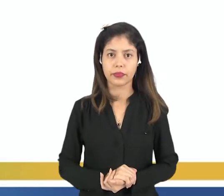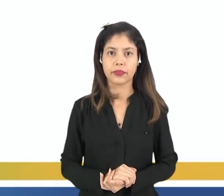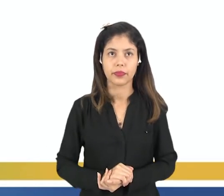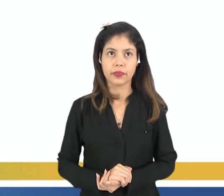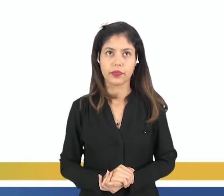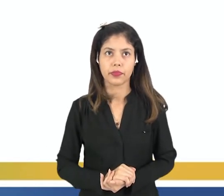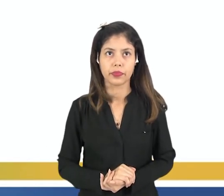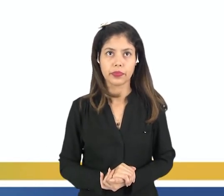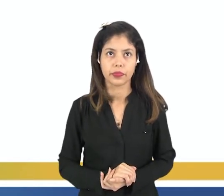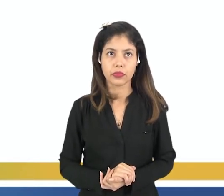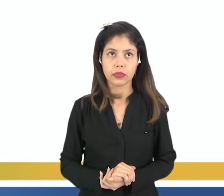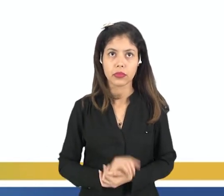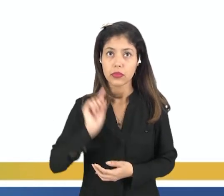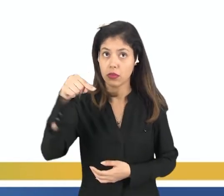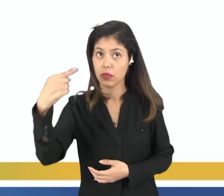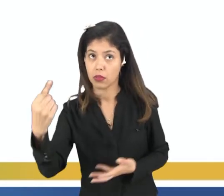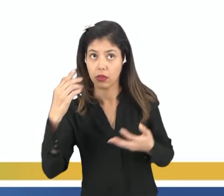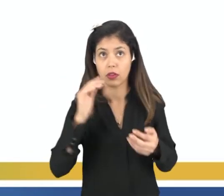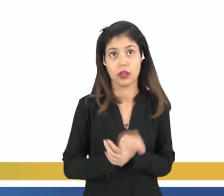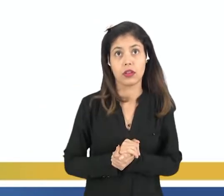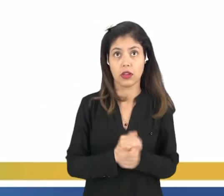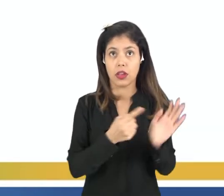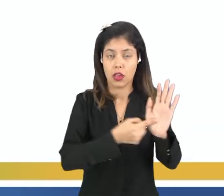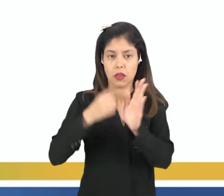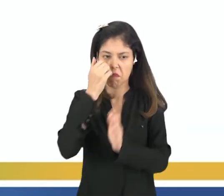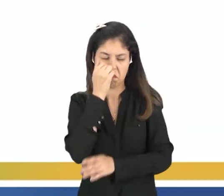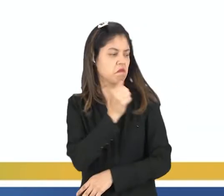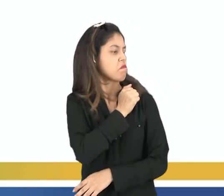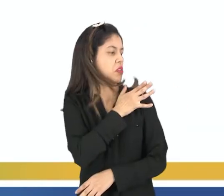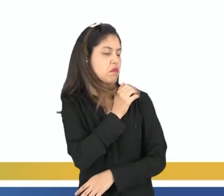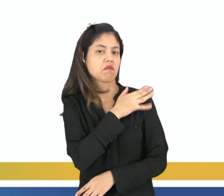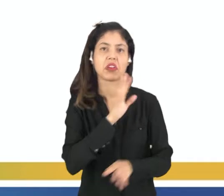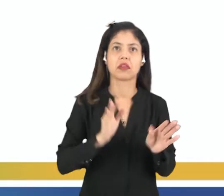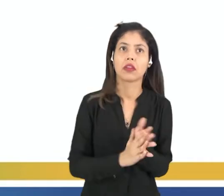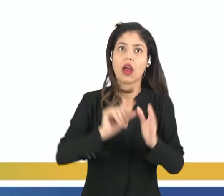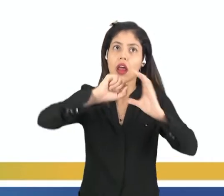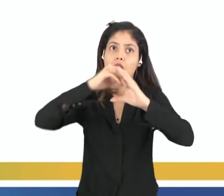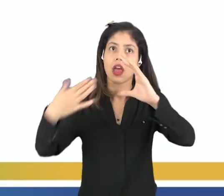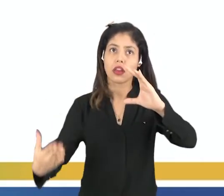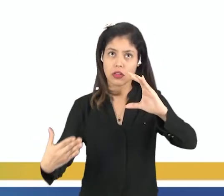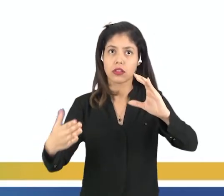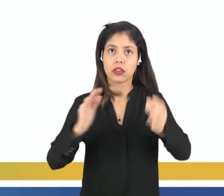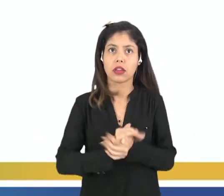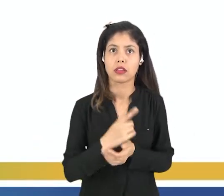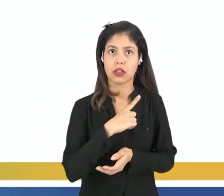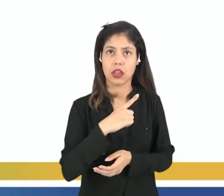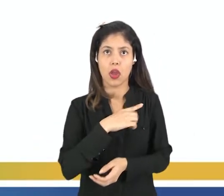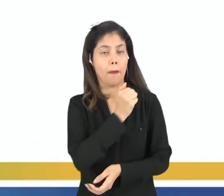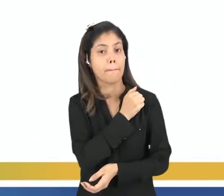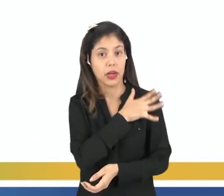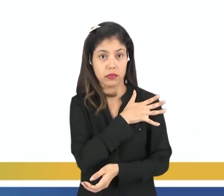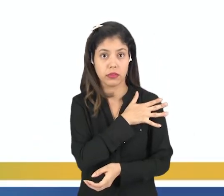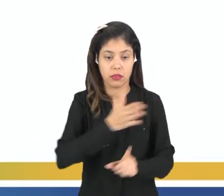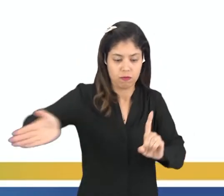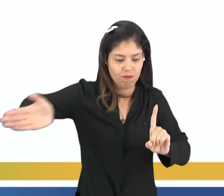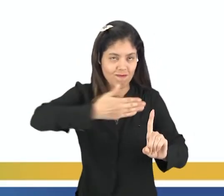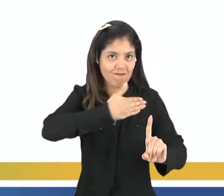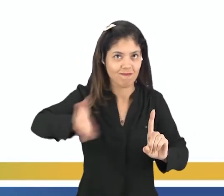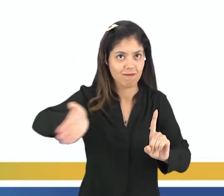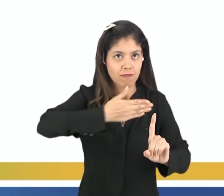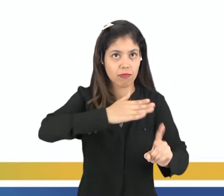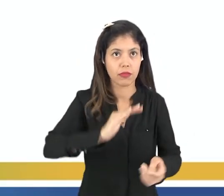nacionalidade. Logo, é a discriminação relacionada às características raciais, que declaram